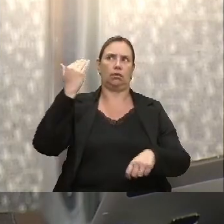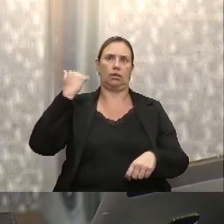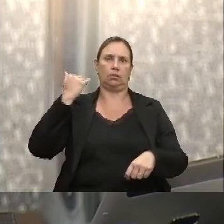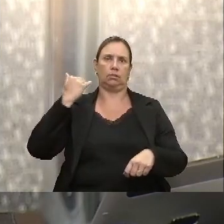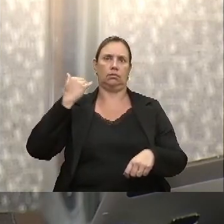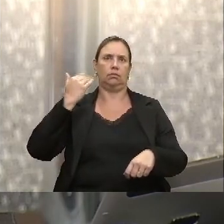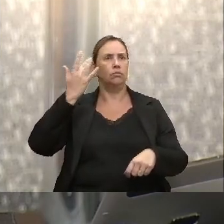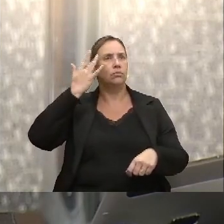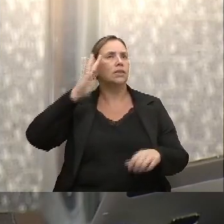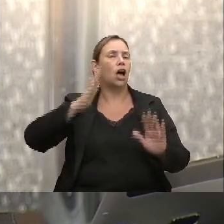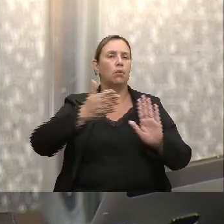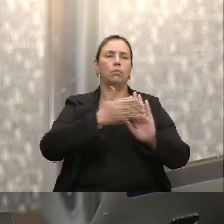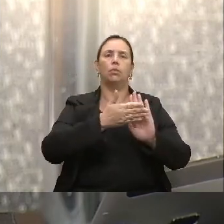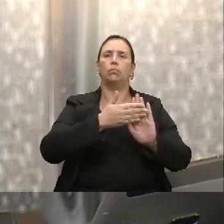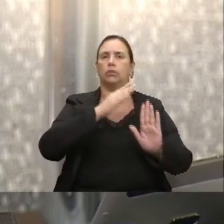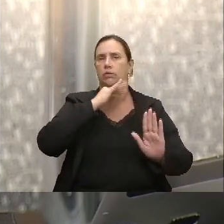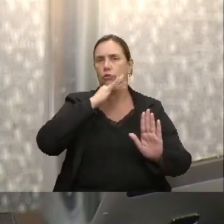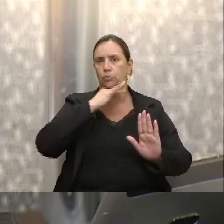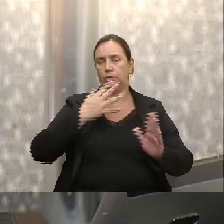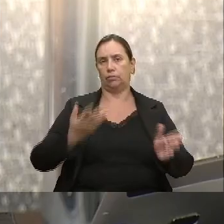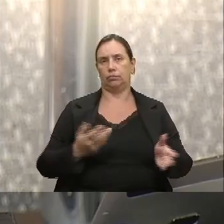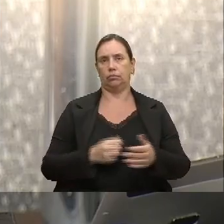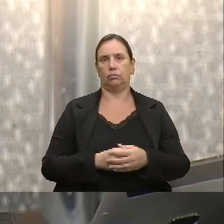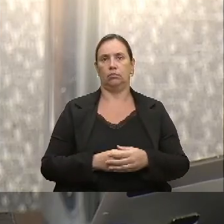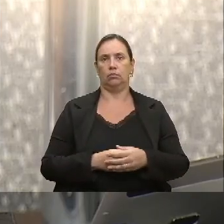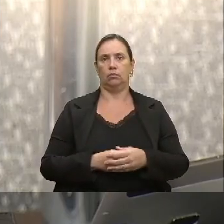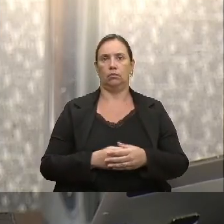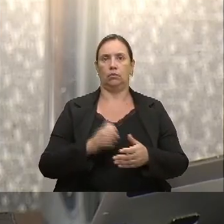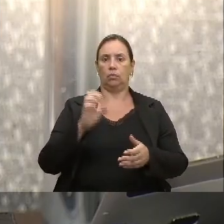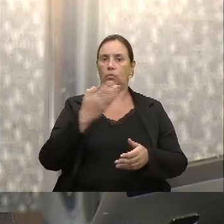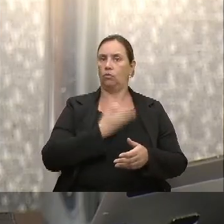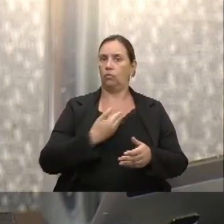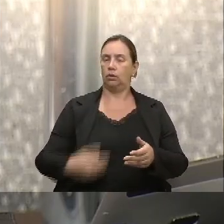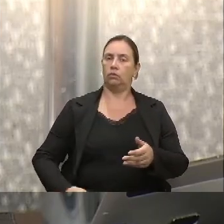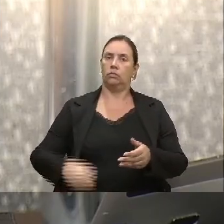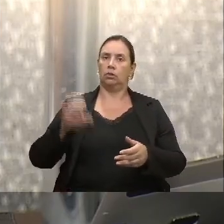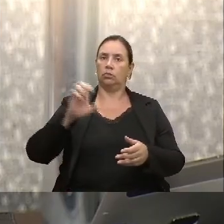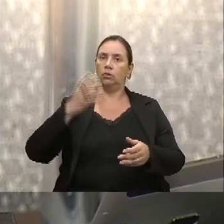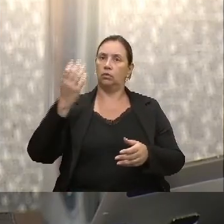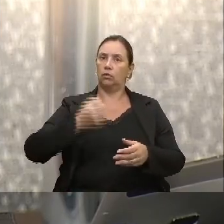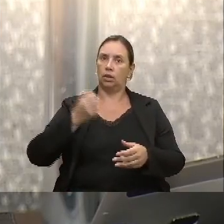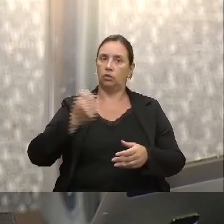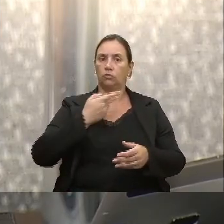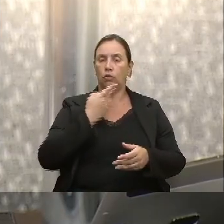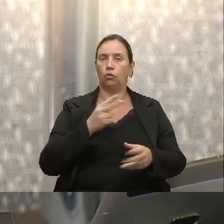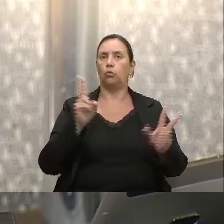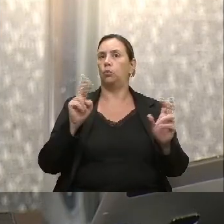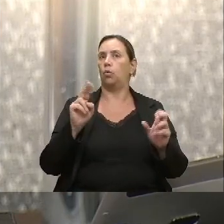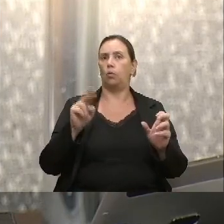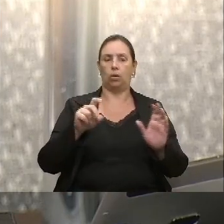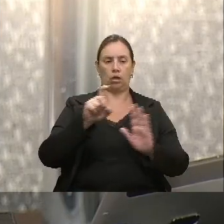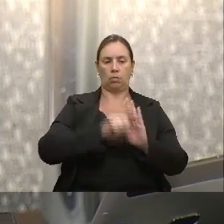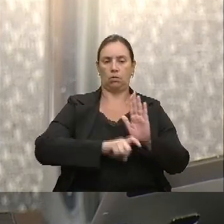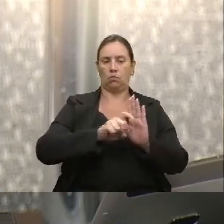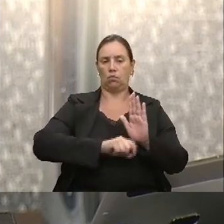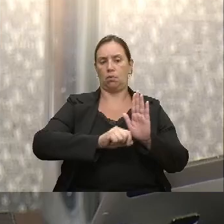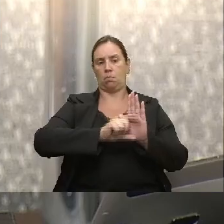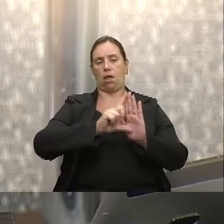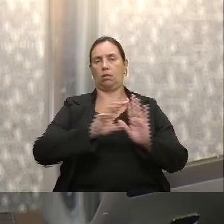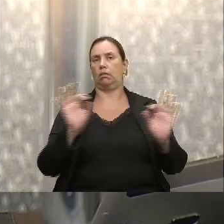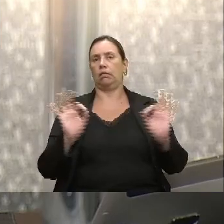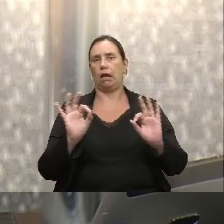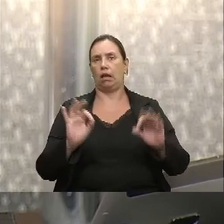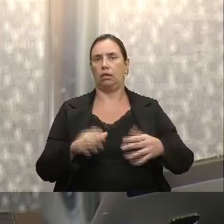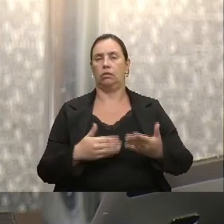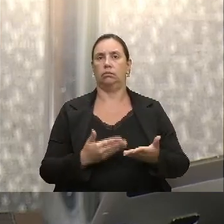ruim para o Estado do Rio Grande do Sul? Se elegeu dizendo que não aumentaria carga tributária e foi uma das plataformas da sua